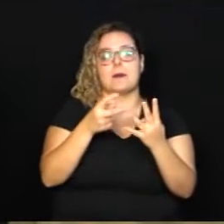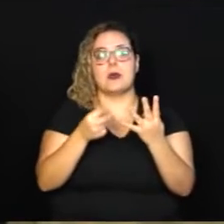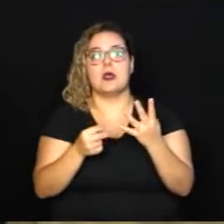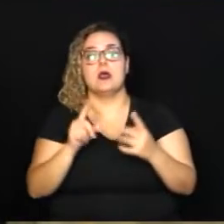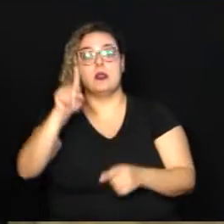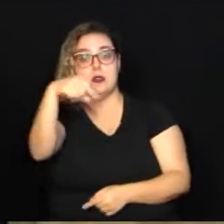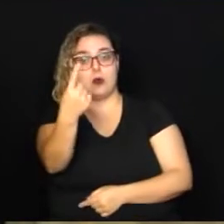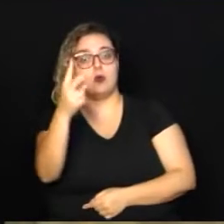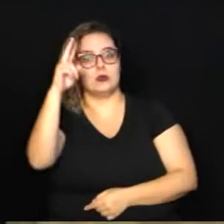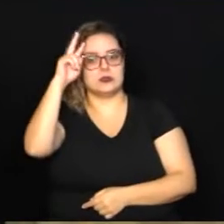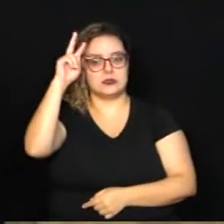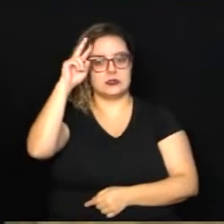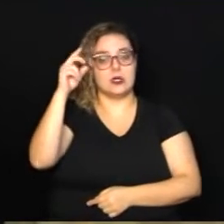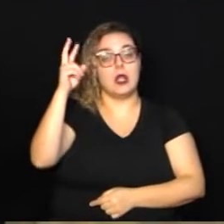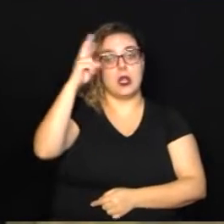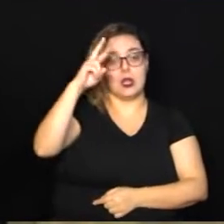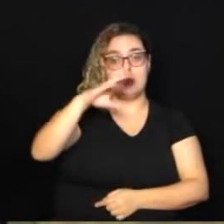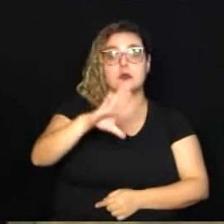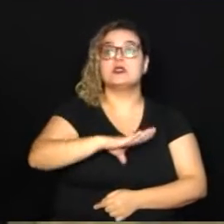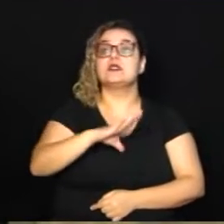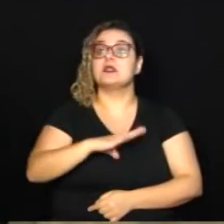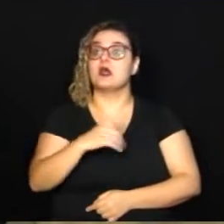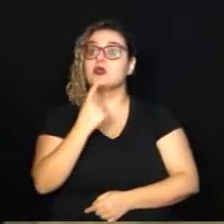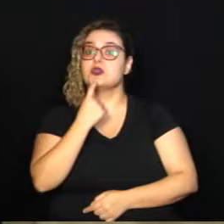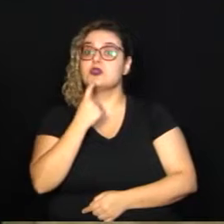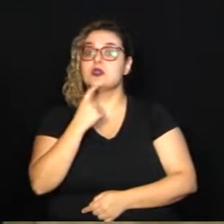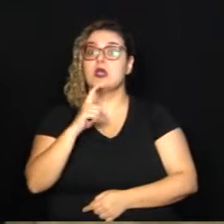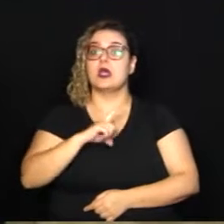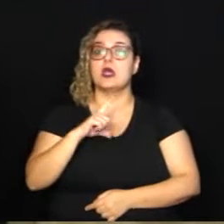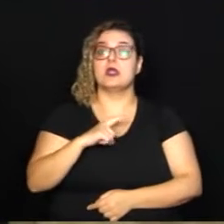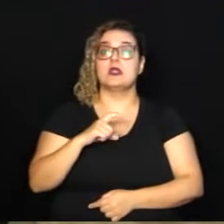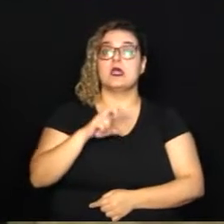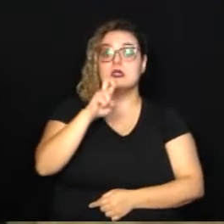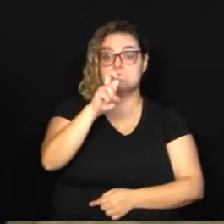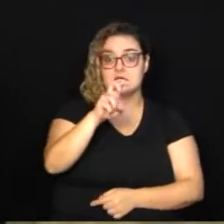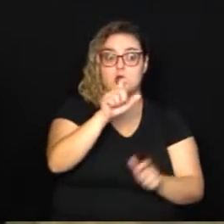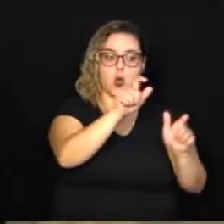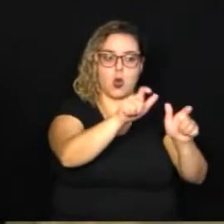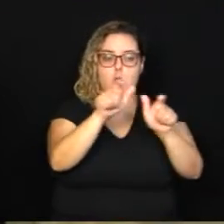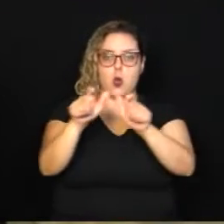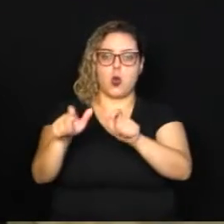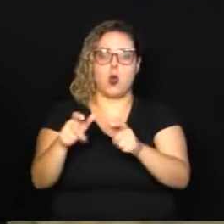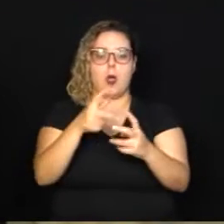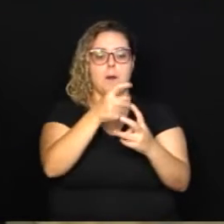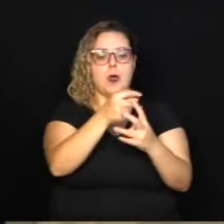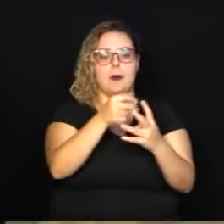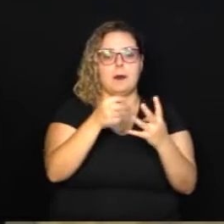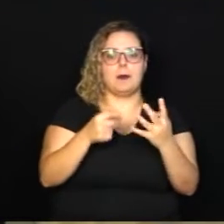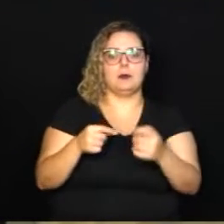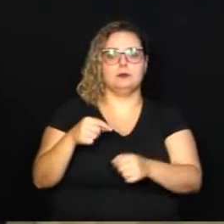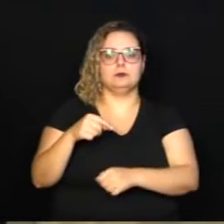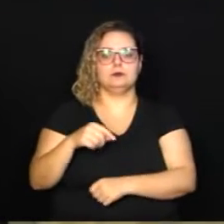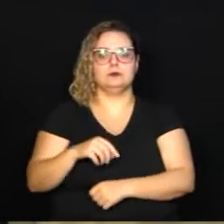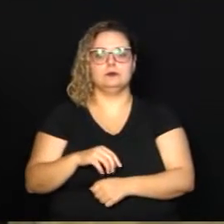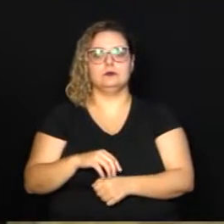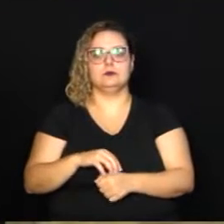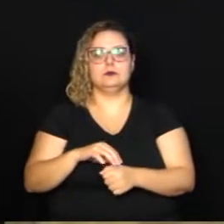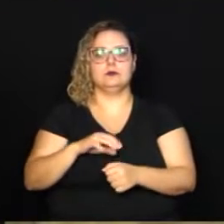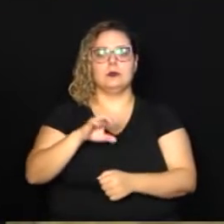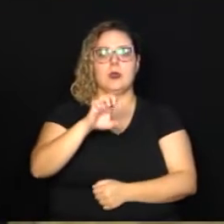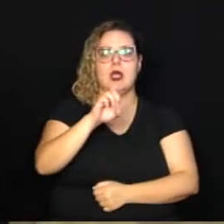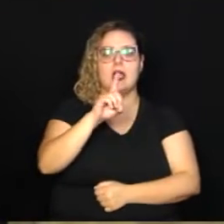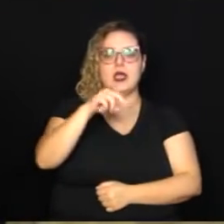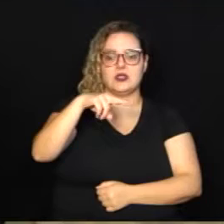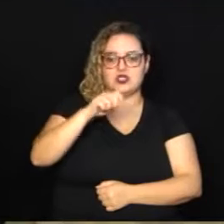segunda-feira. Lembrando que Campinas agora tem 5 locais de vacinação. Nós temos ali a Anaed, na Vila